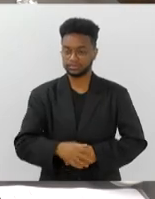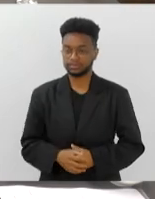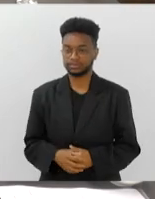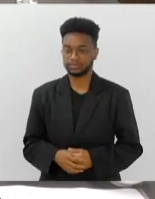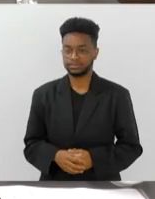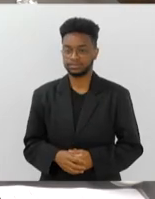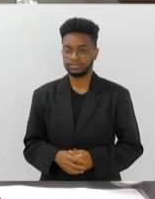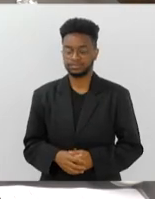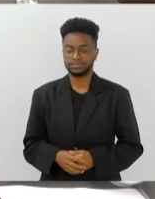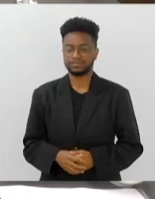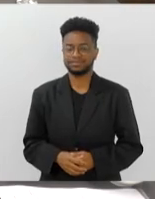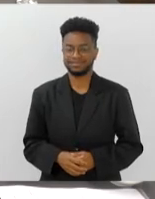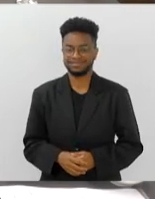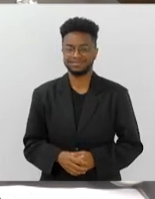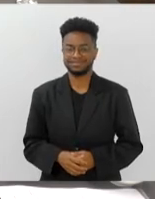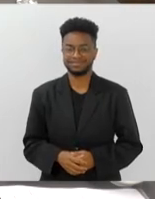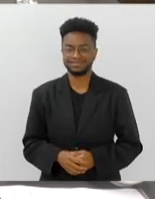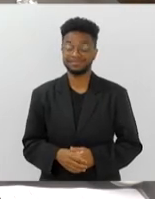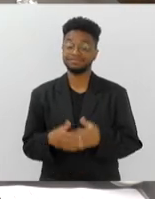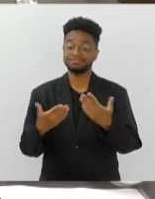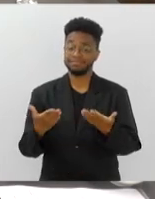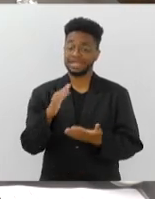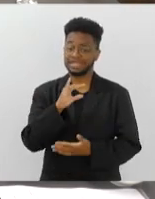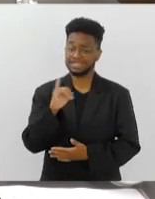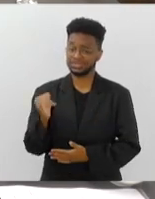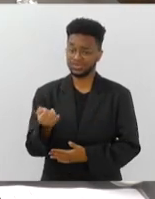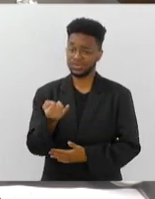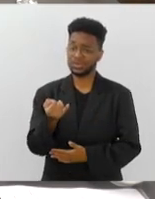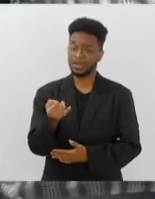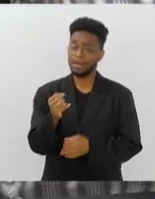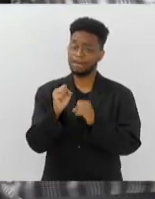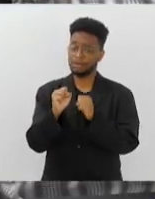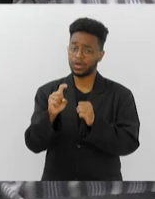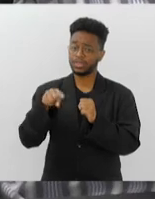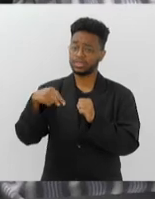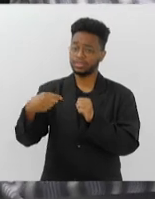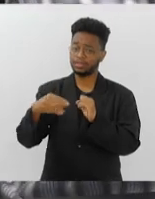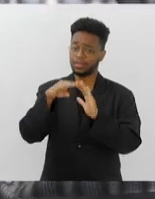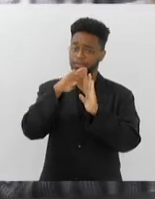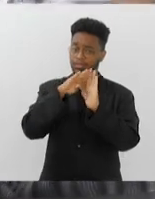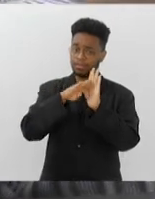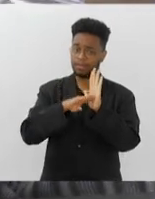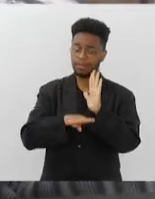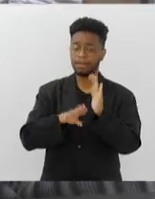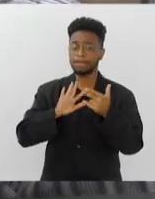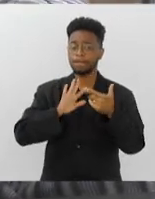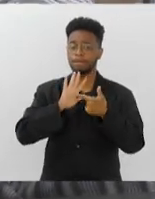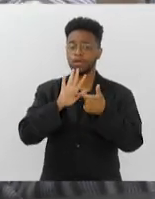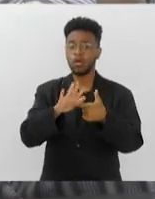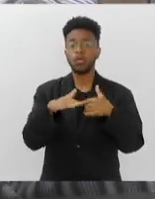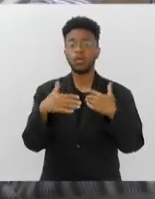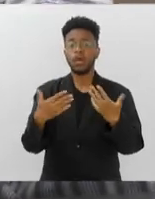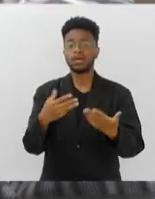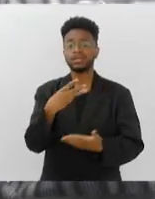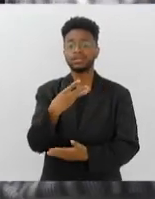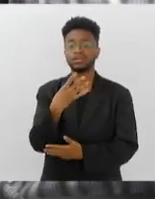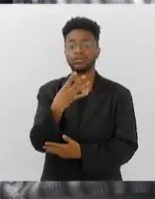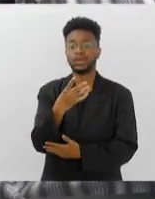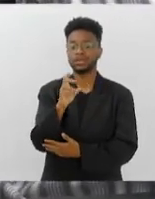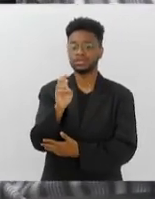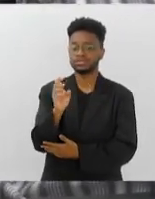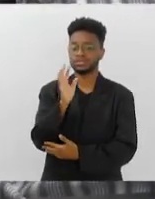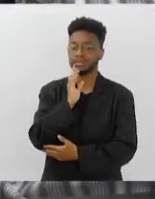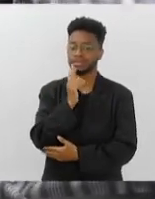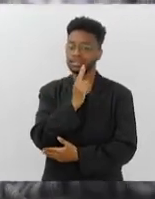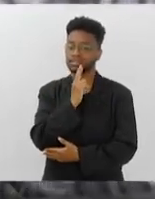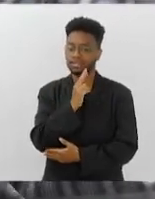presidente, eu acho que a CCJ podia depois mandar uma lista para o deputado Jordi dos outros 345